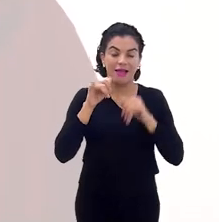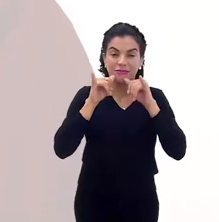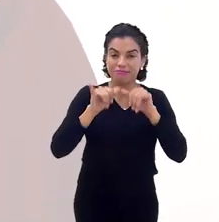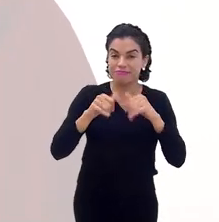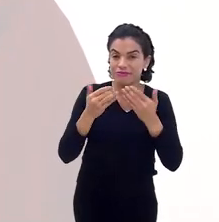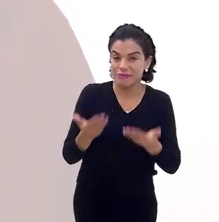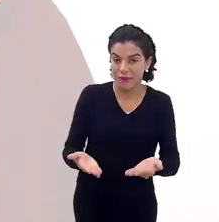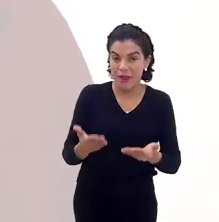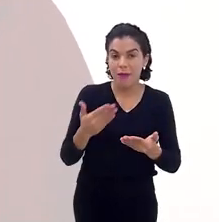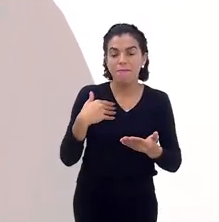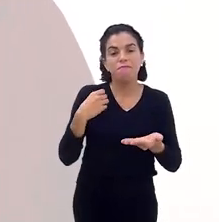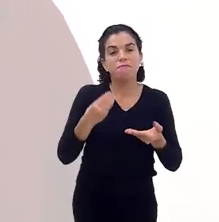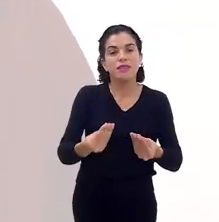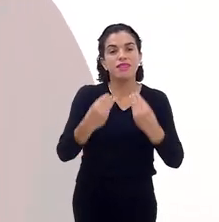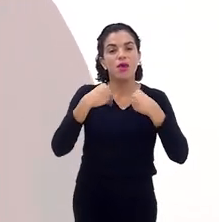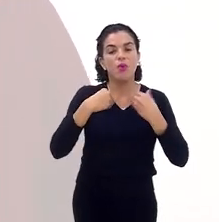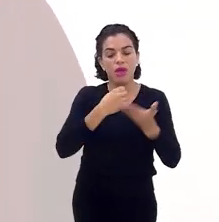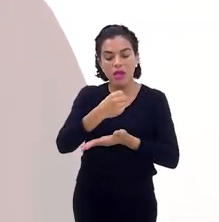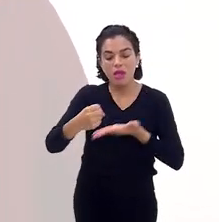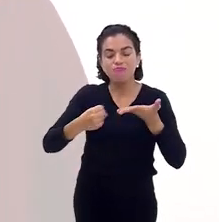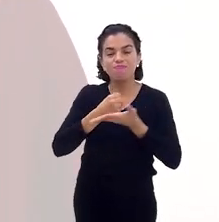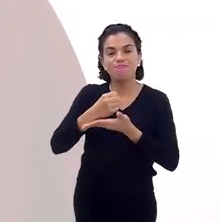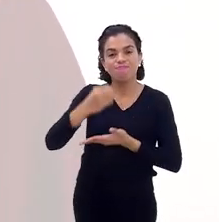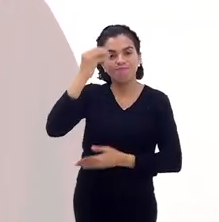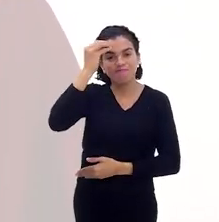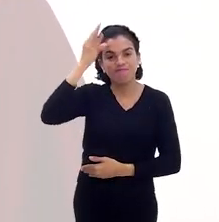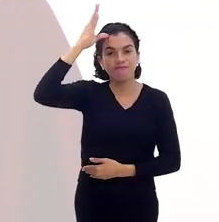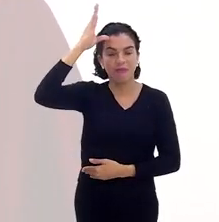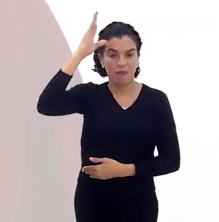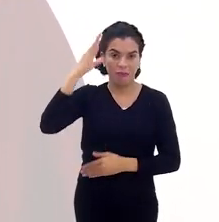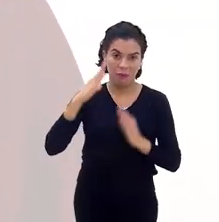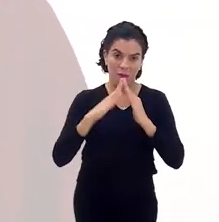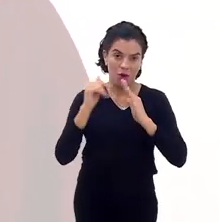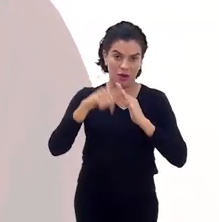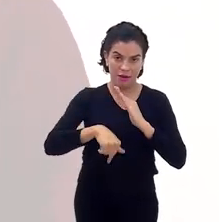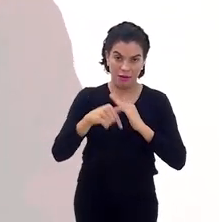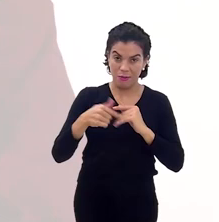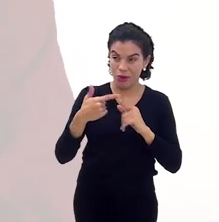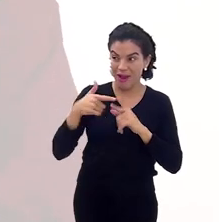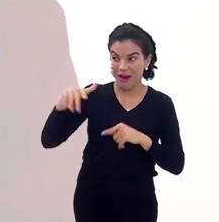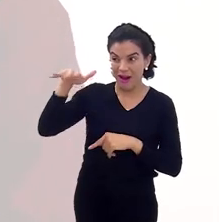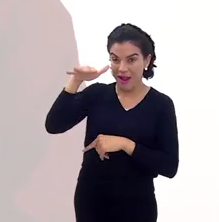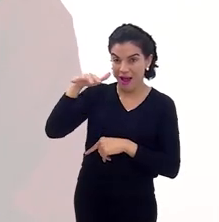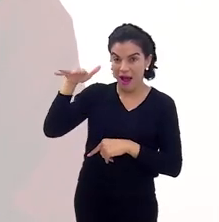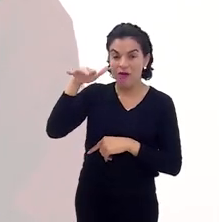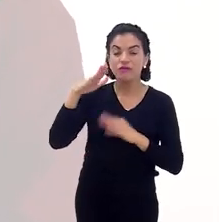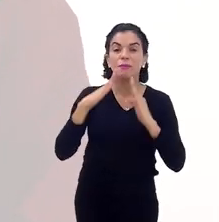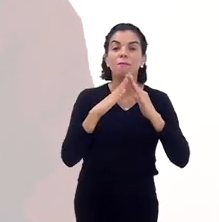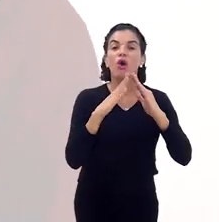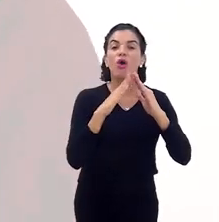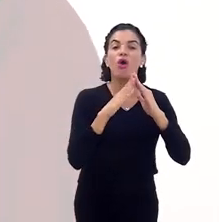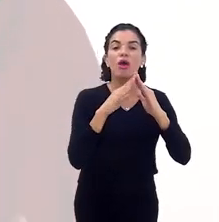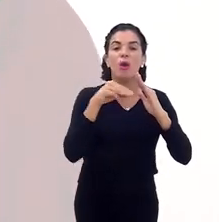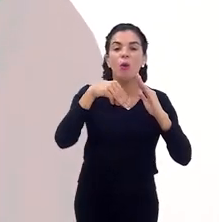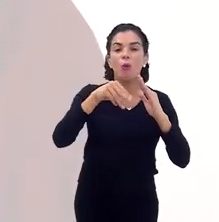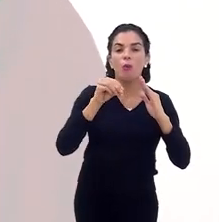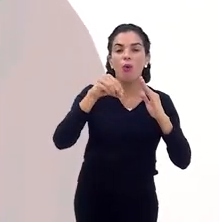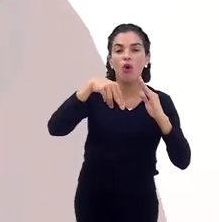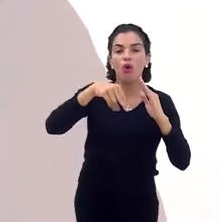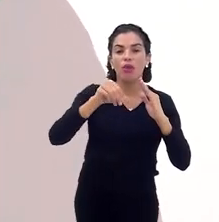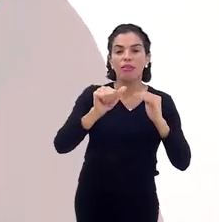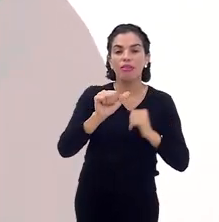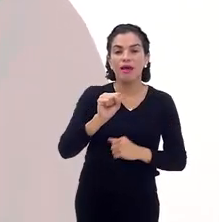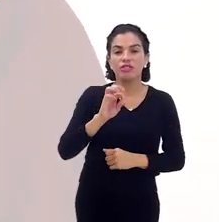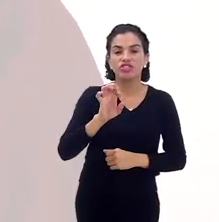minha base... para eu continuar sendo monge aqui, porque é difícil, né? As condições lá, você vive em monastérios, você vive,